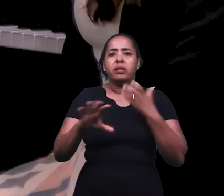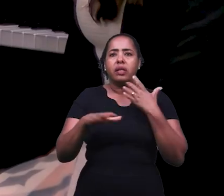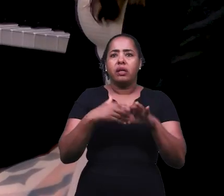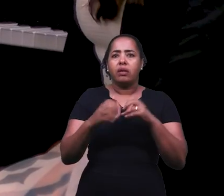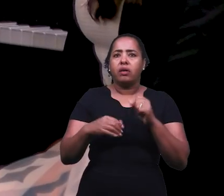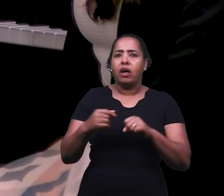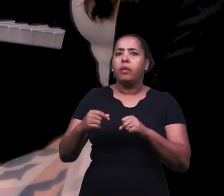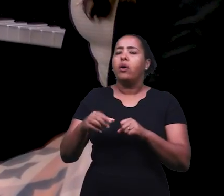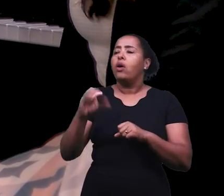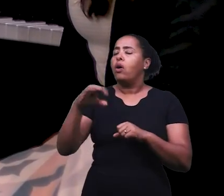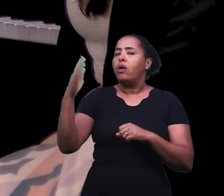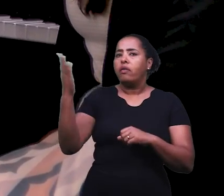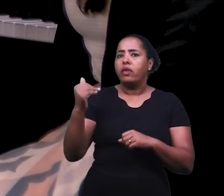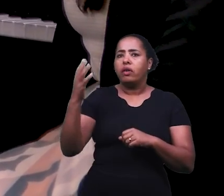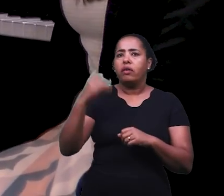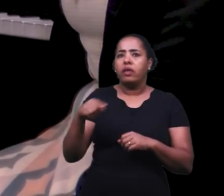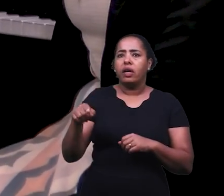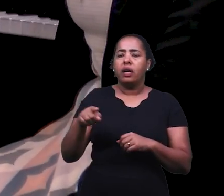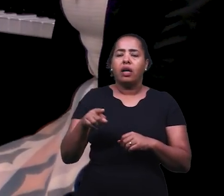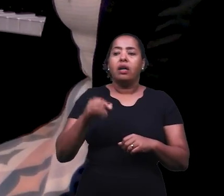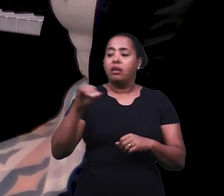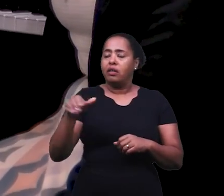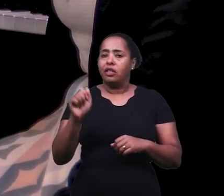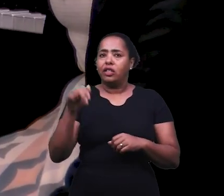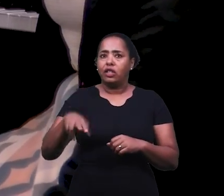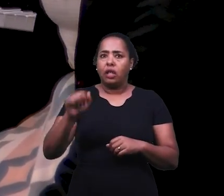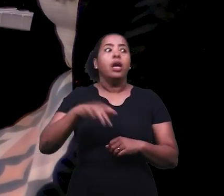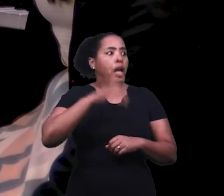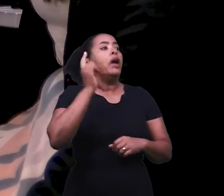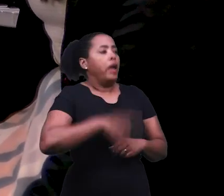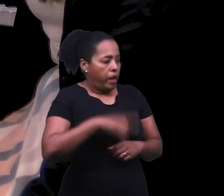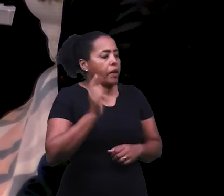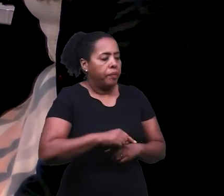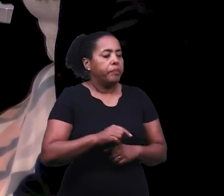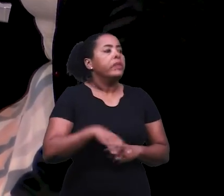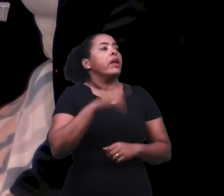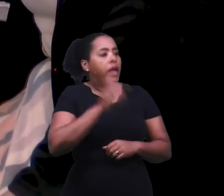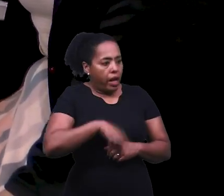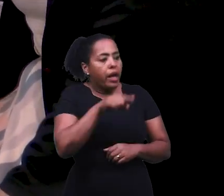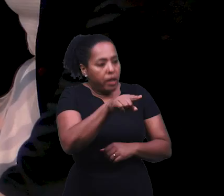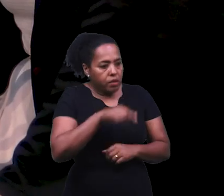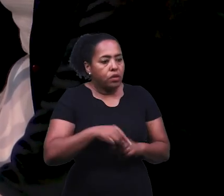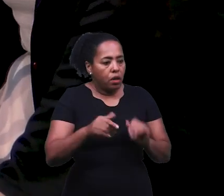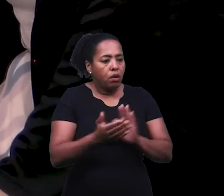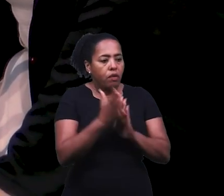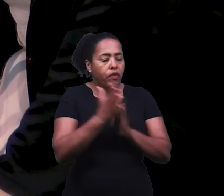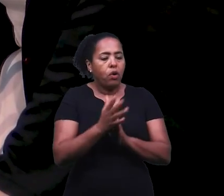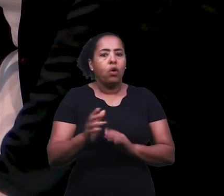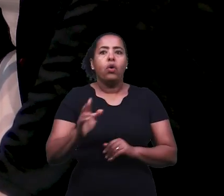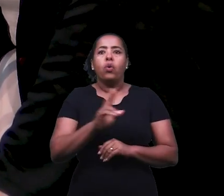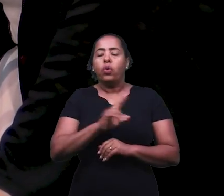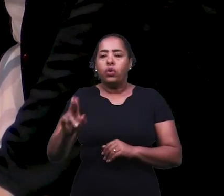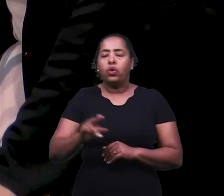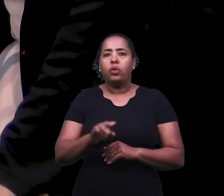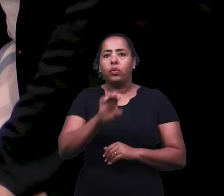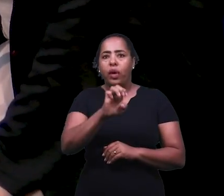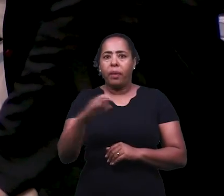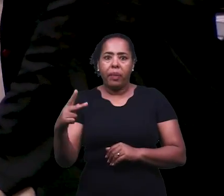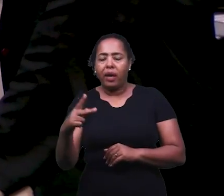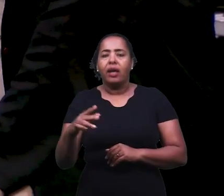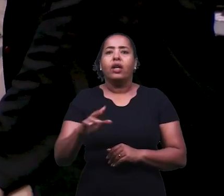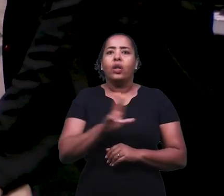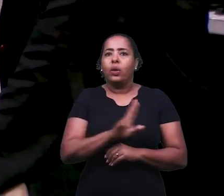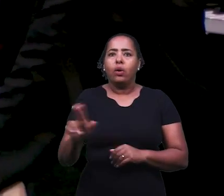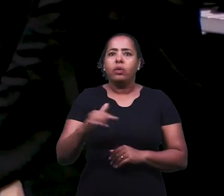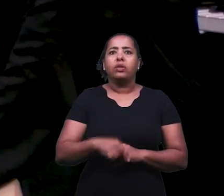Yasmina, todo mundo. Aí eu comecei a cantar. Ó, vem o louvor todo. Aí Jane, na hora, é esse louvor aí. Esse vai